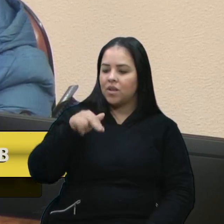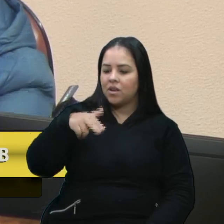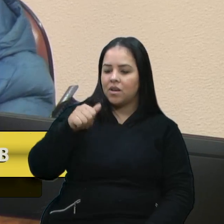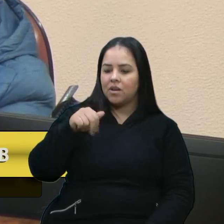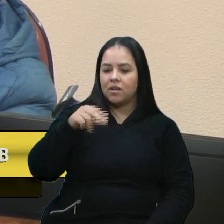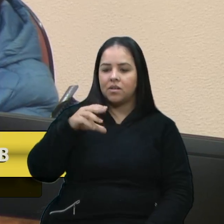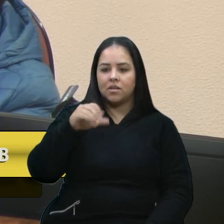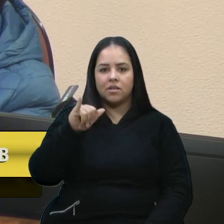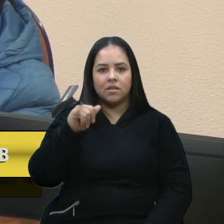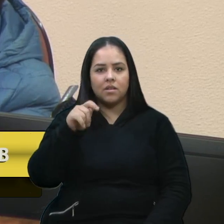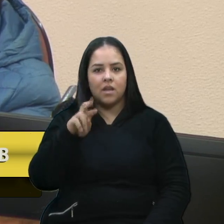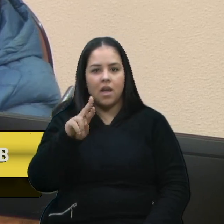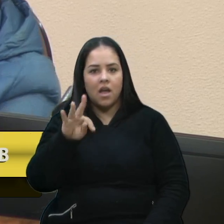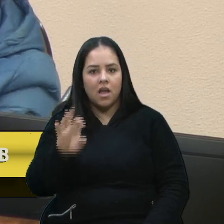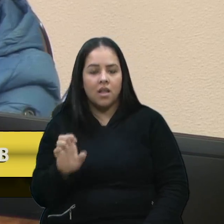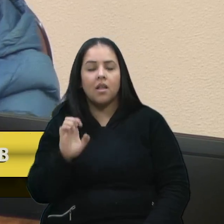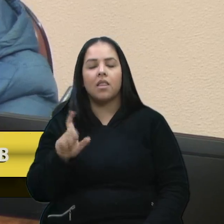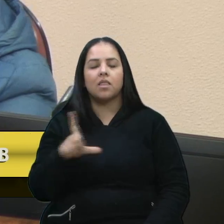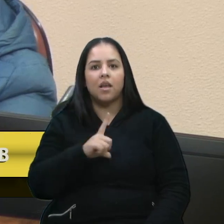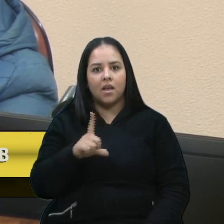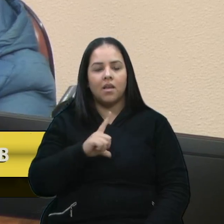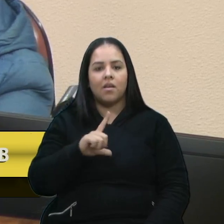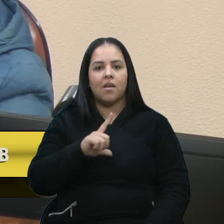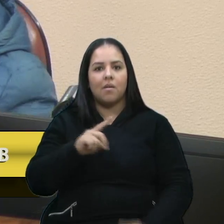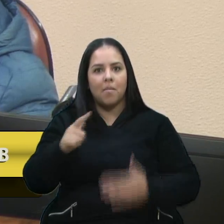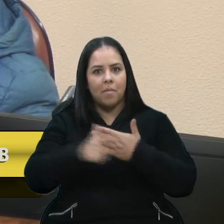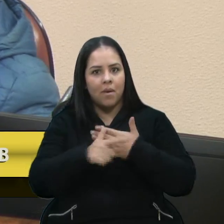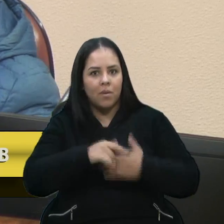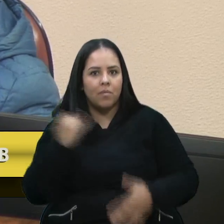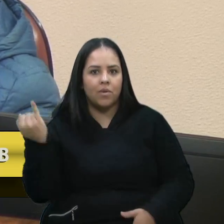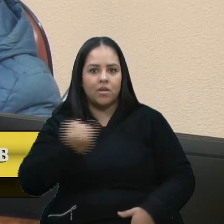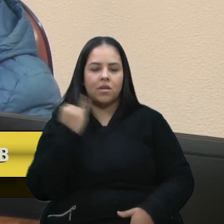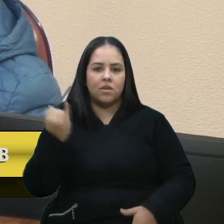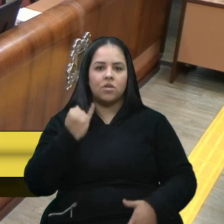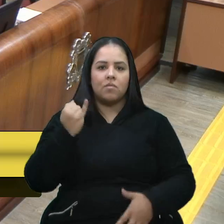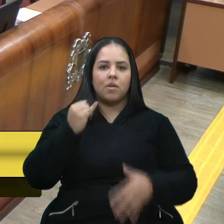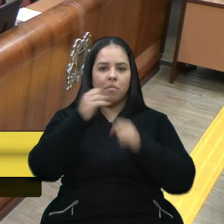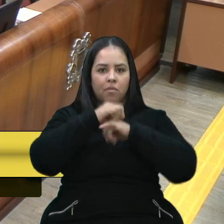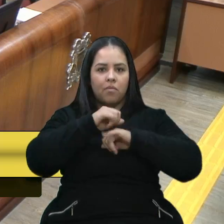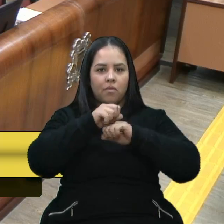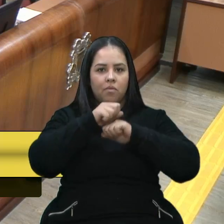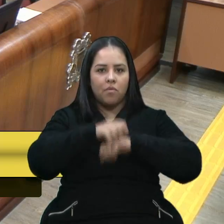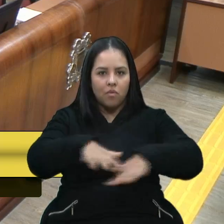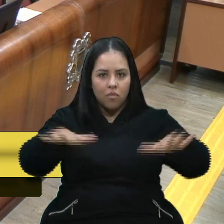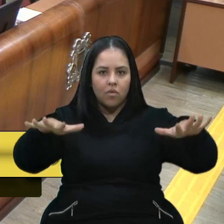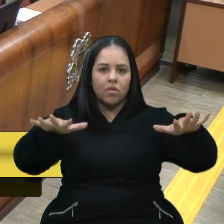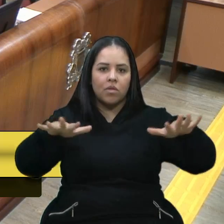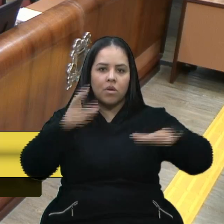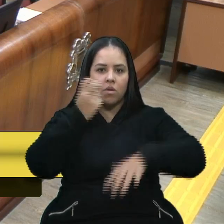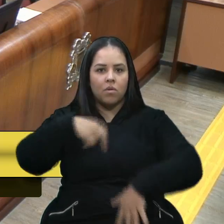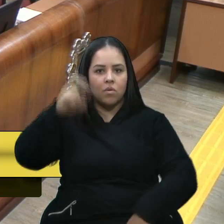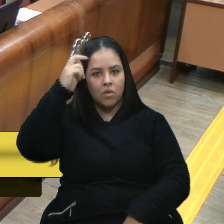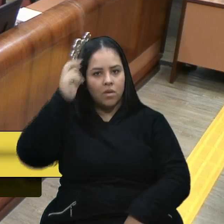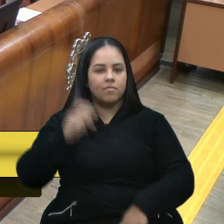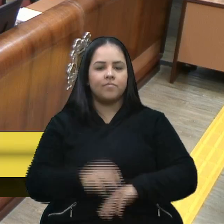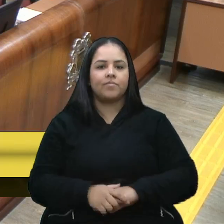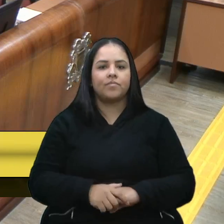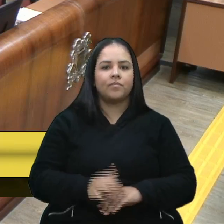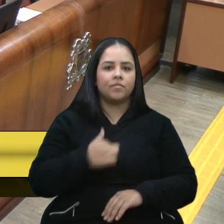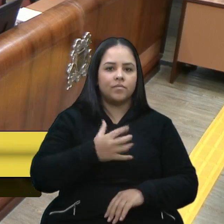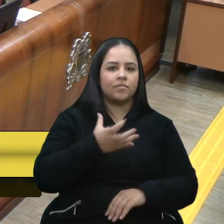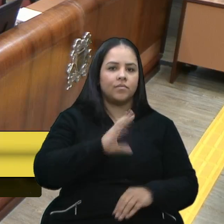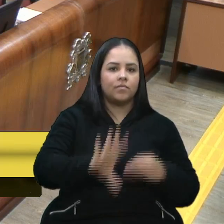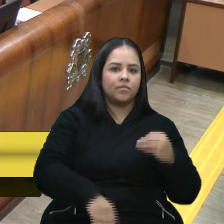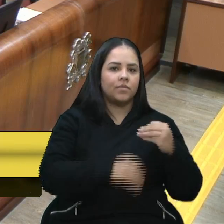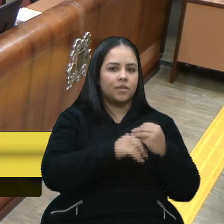na difusão da cultura na cidade e na inclusão social através da cultura. Muito obrigado. Exatamente, vereador. Uma parte, vereadora Estela. Já